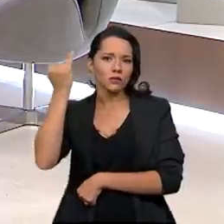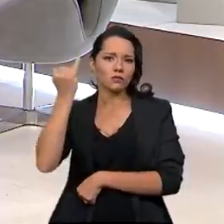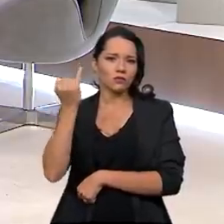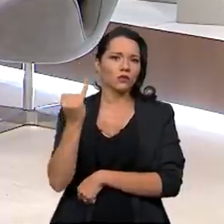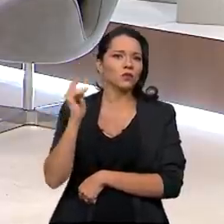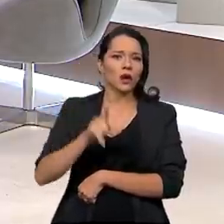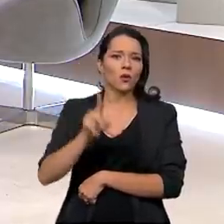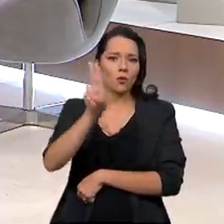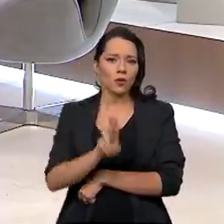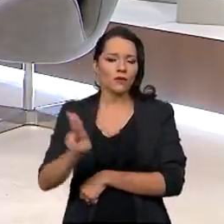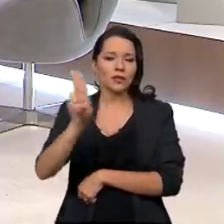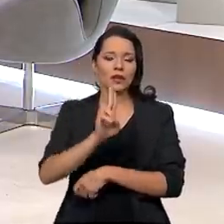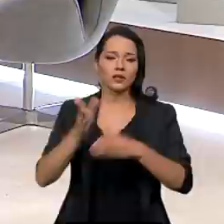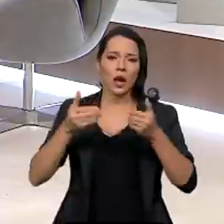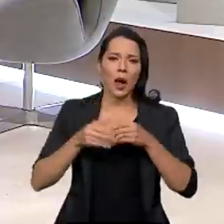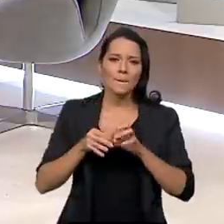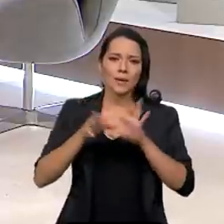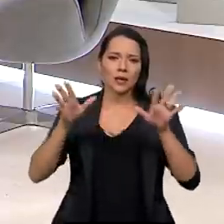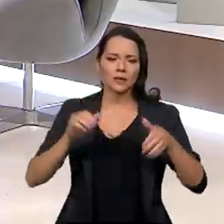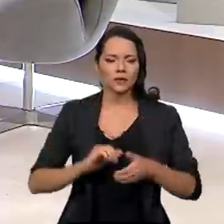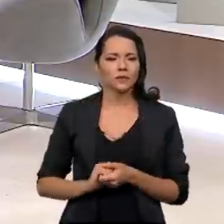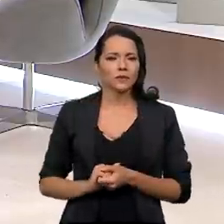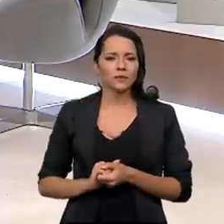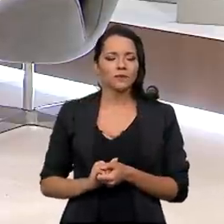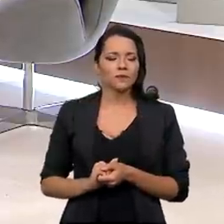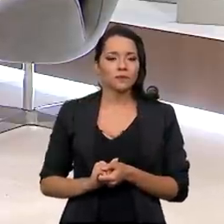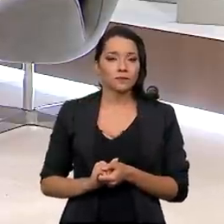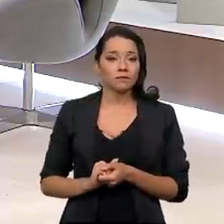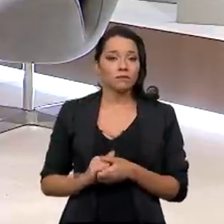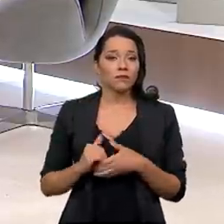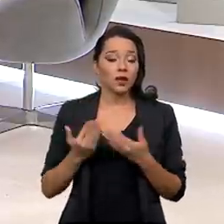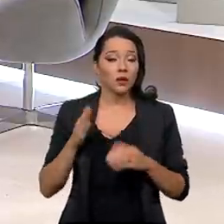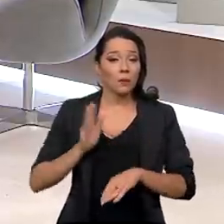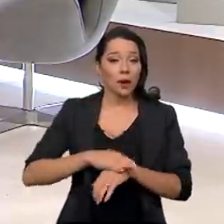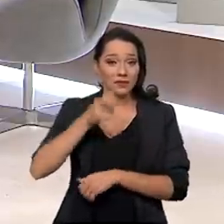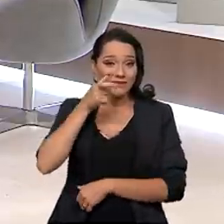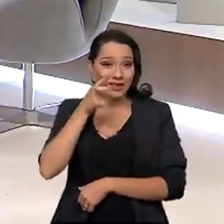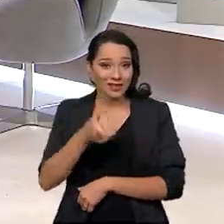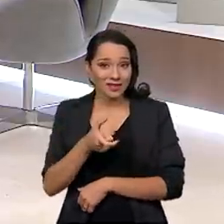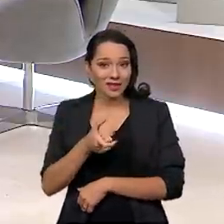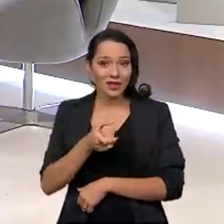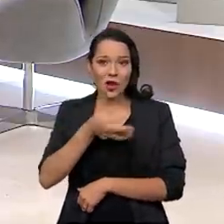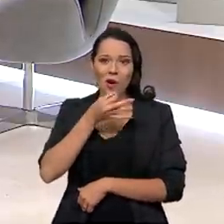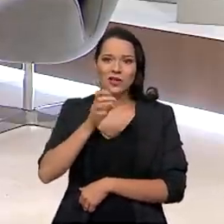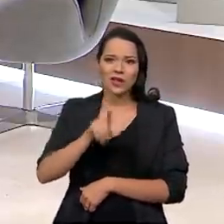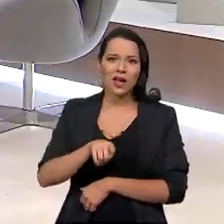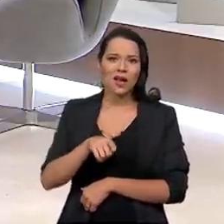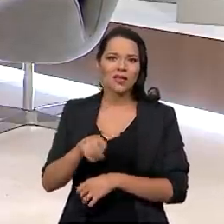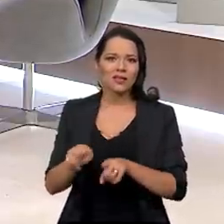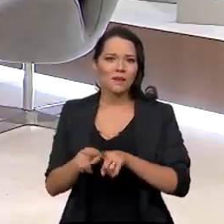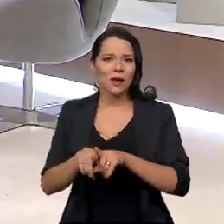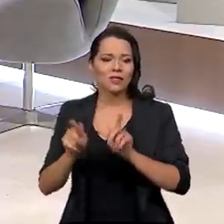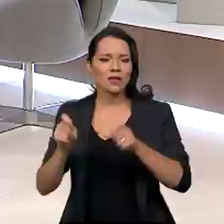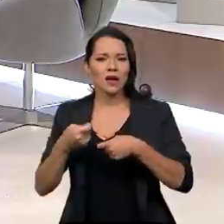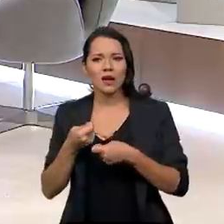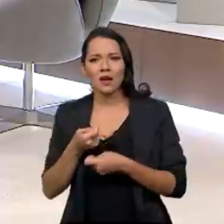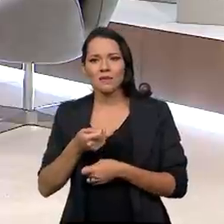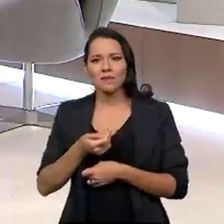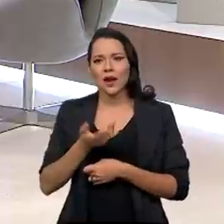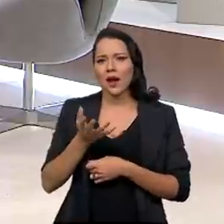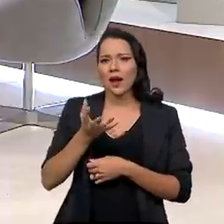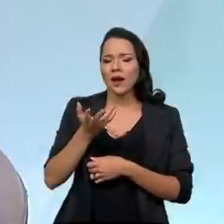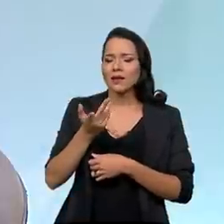é a Universidade Aberta. E o mais interessante, eu acho que isso serve de lição